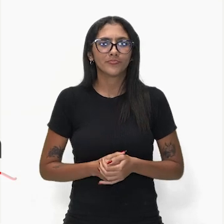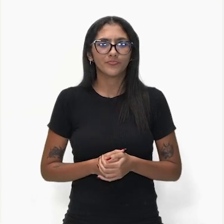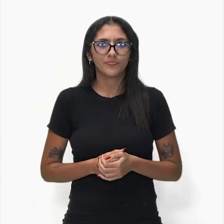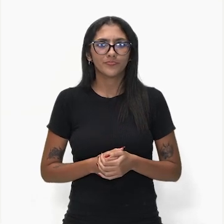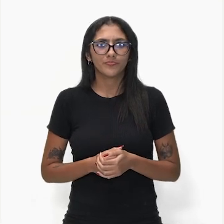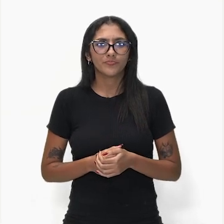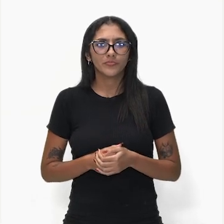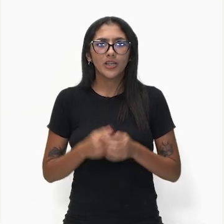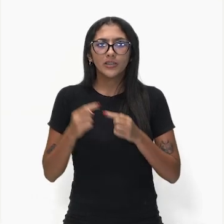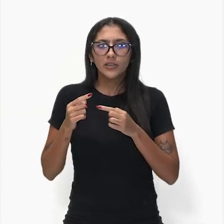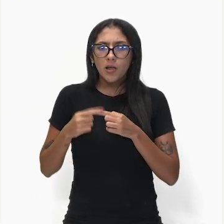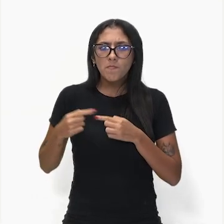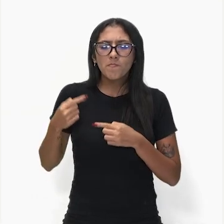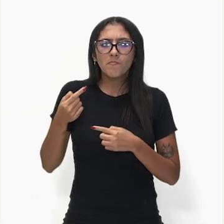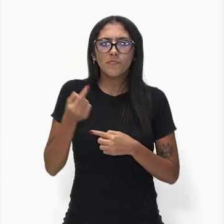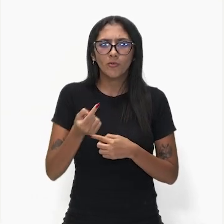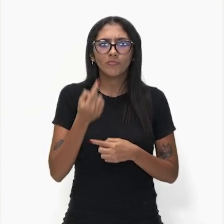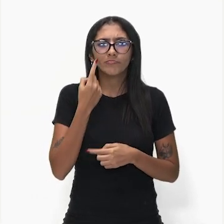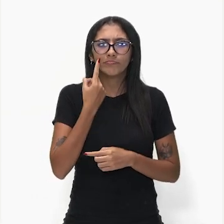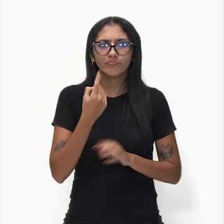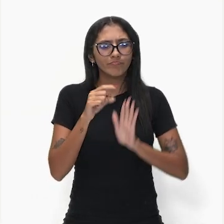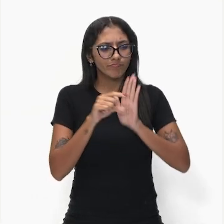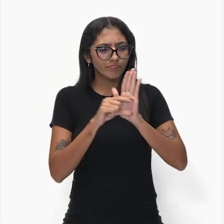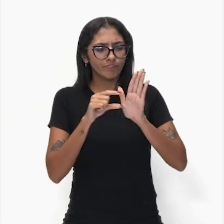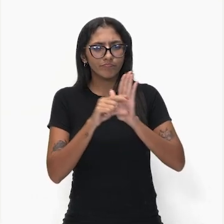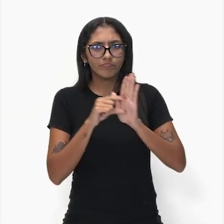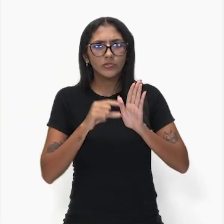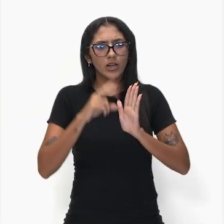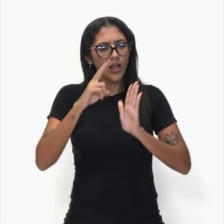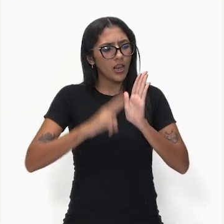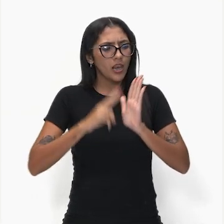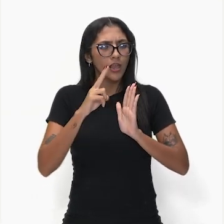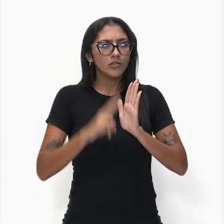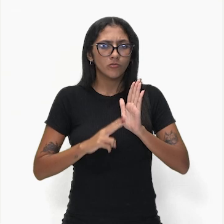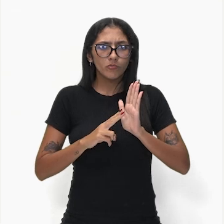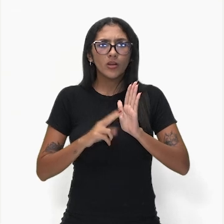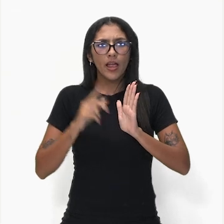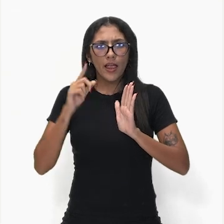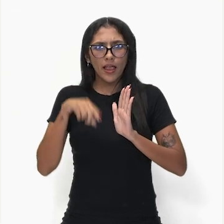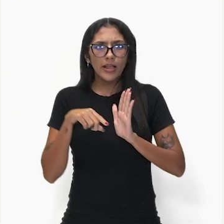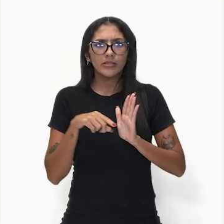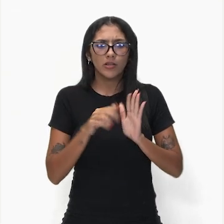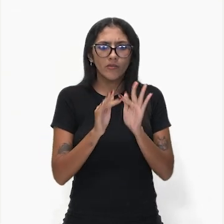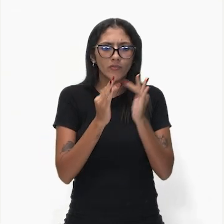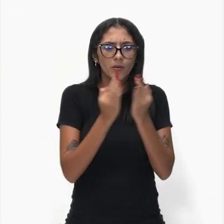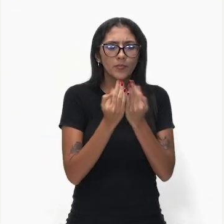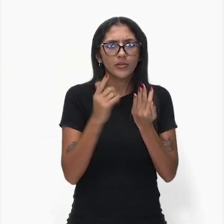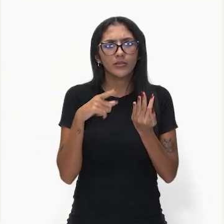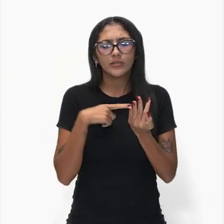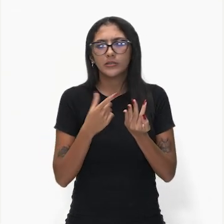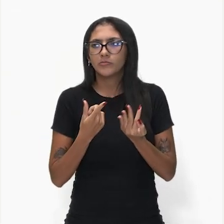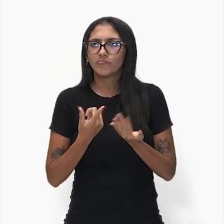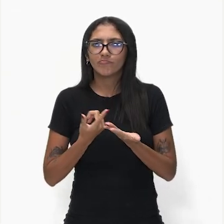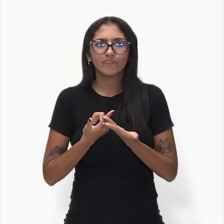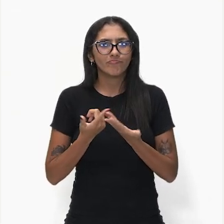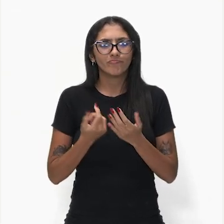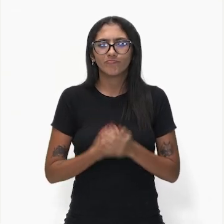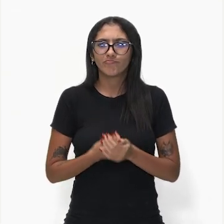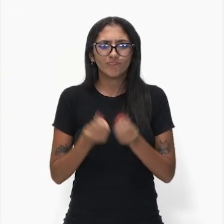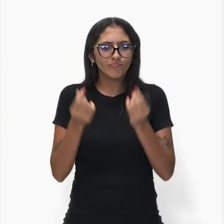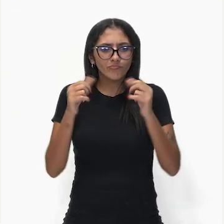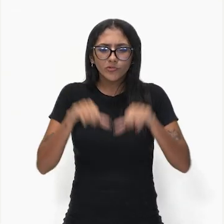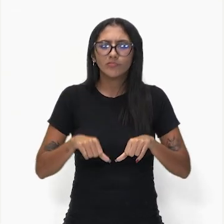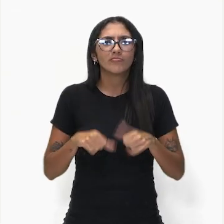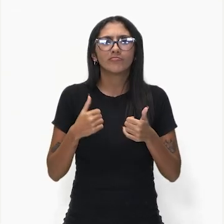da narrativa, a gente percebe que esses personagens entraram em decadência, foram assolados